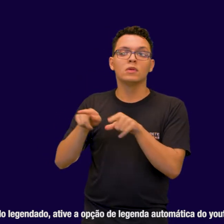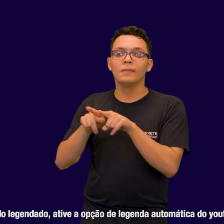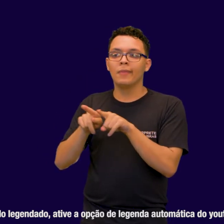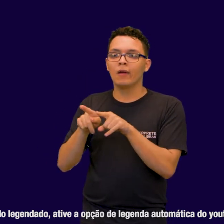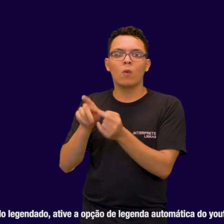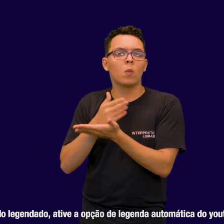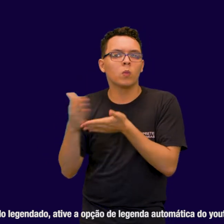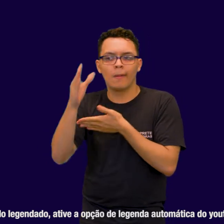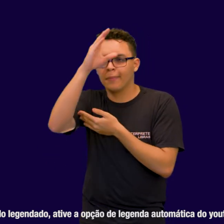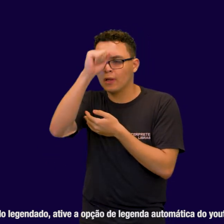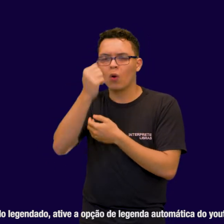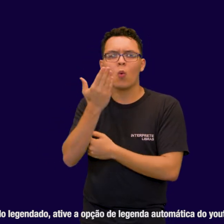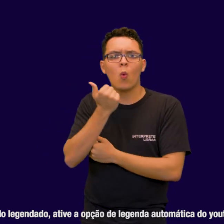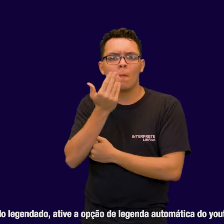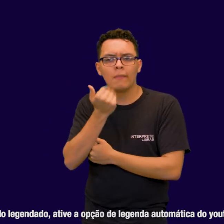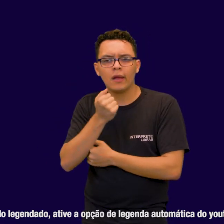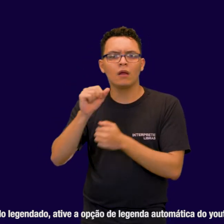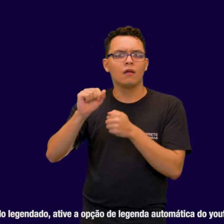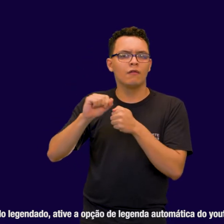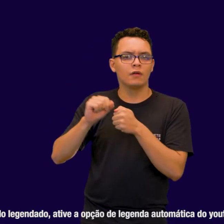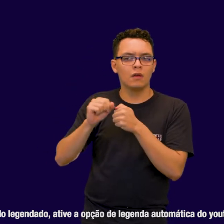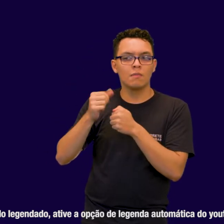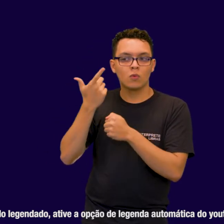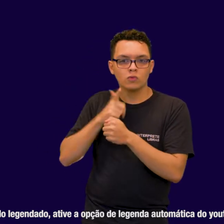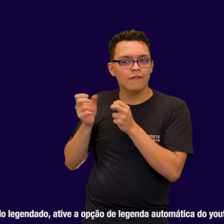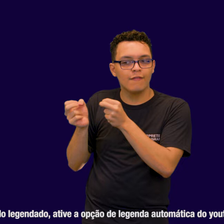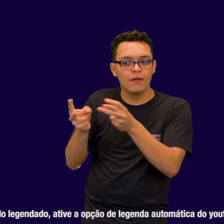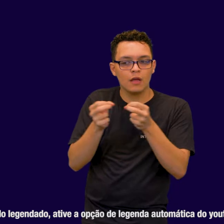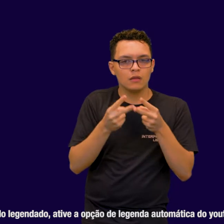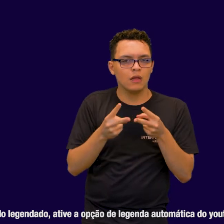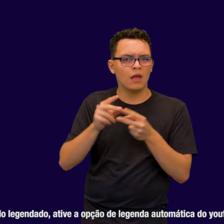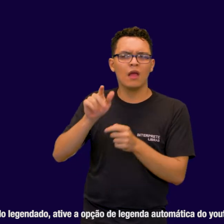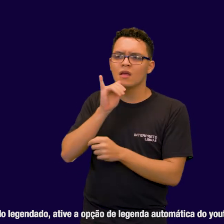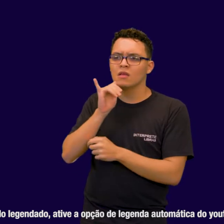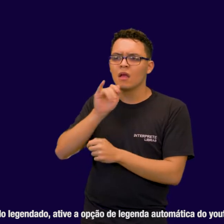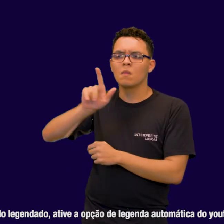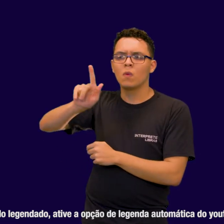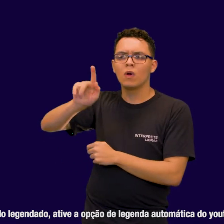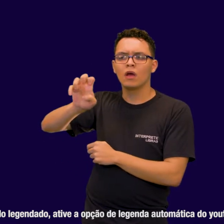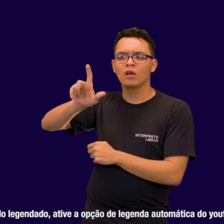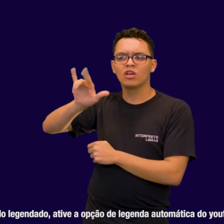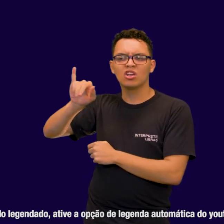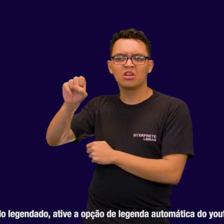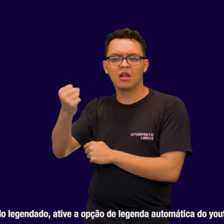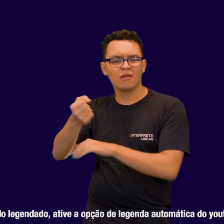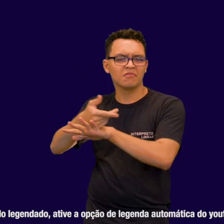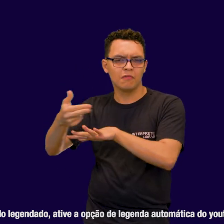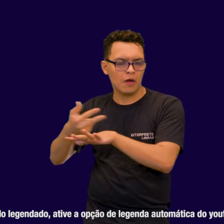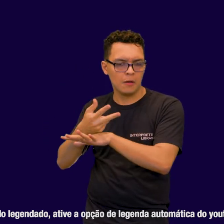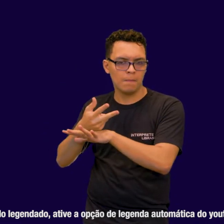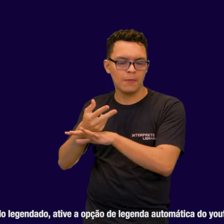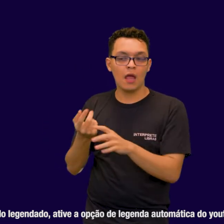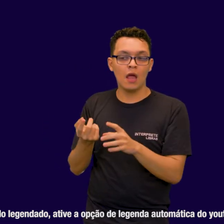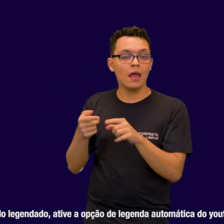começaram a fazer comidas, né, para comercialização, geleias e etc. Então,